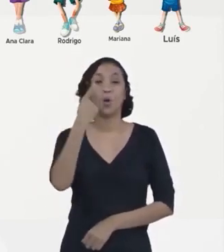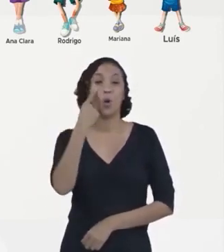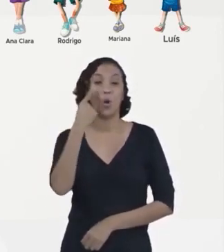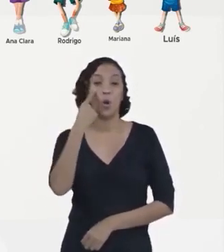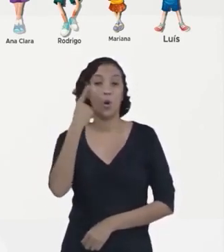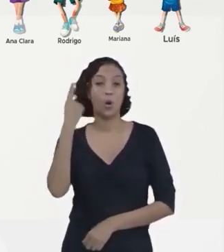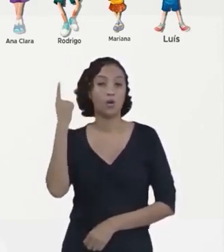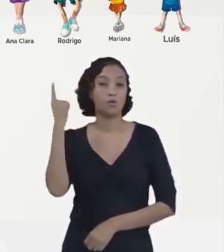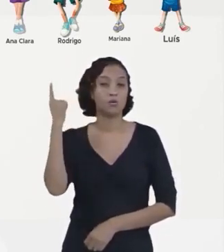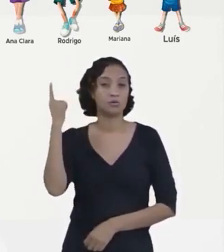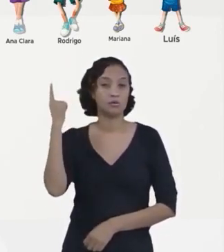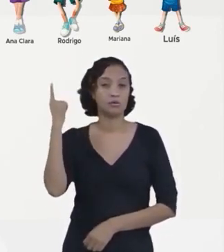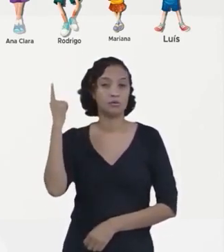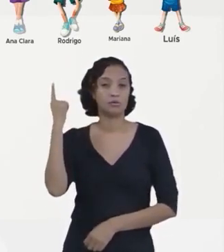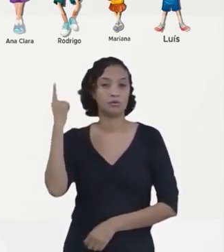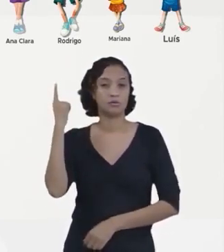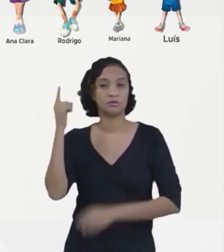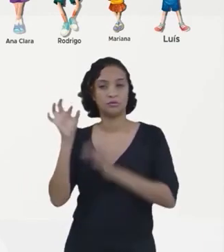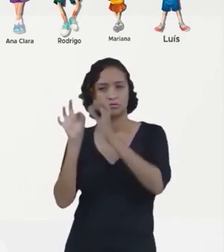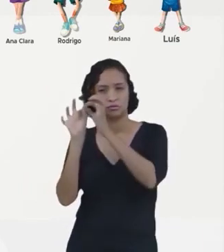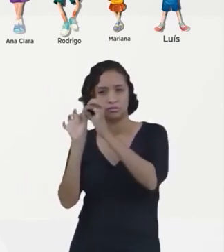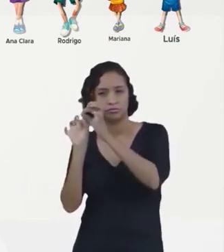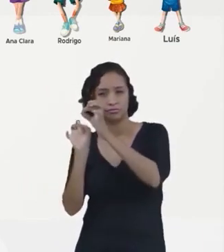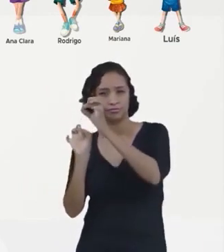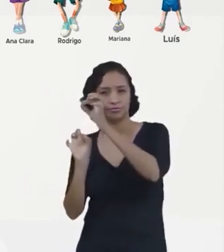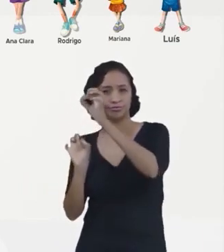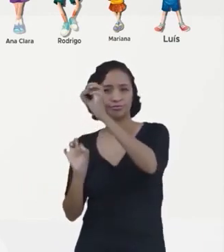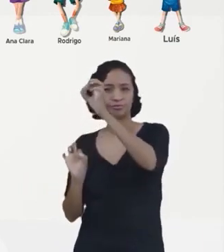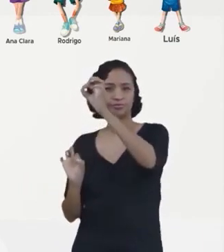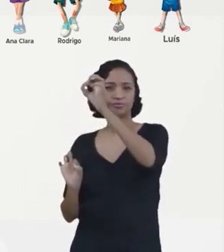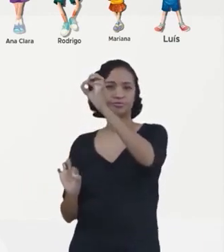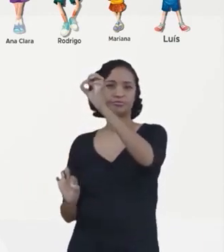Observando aqui a